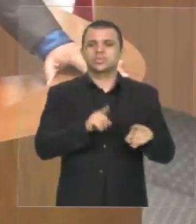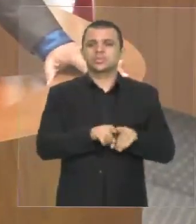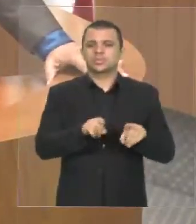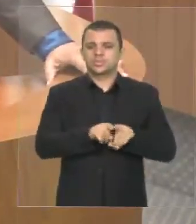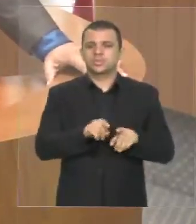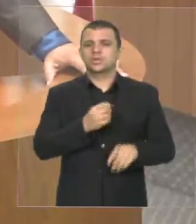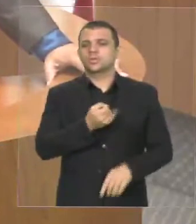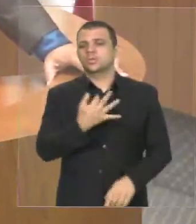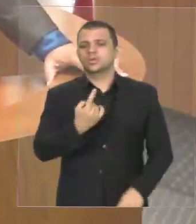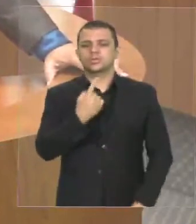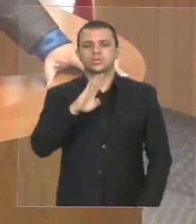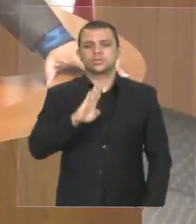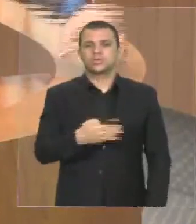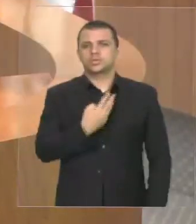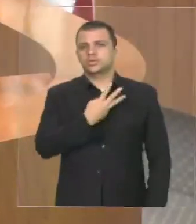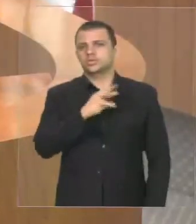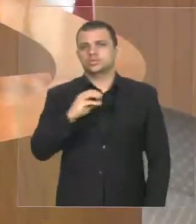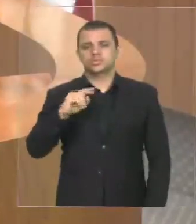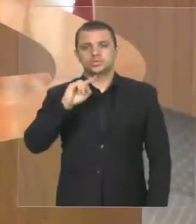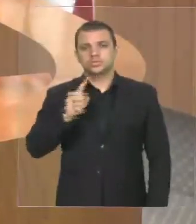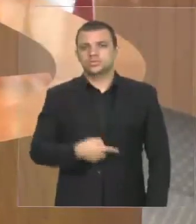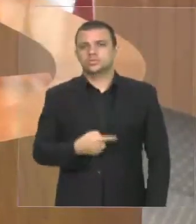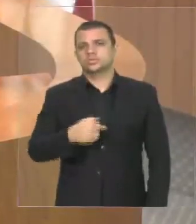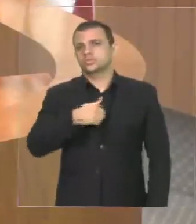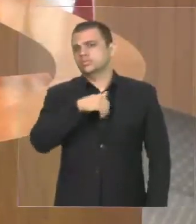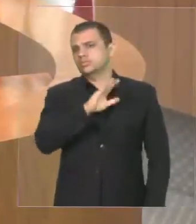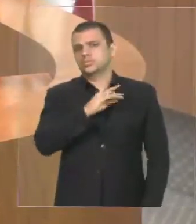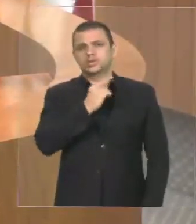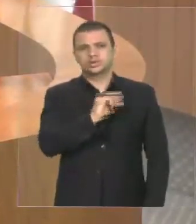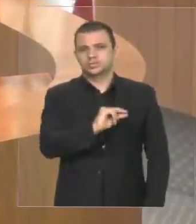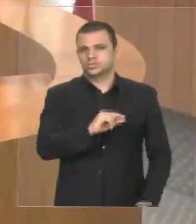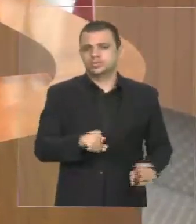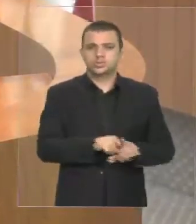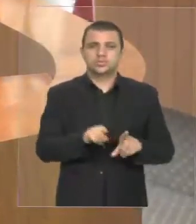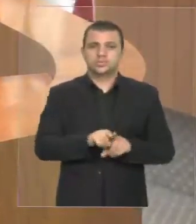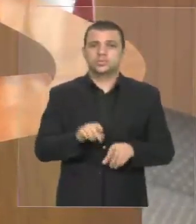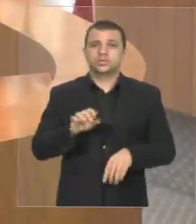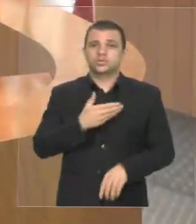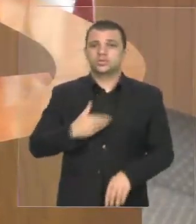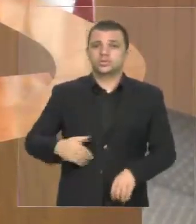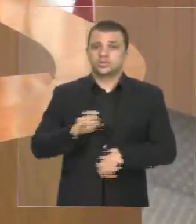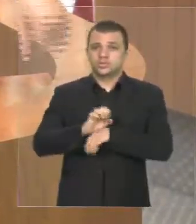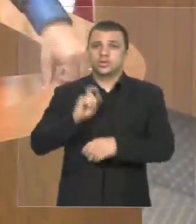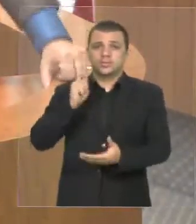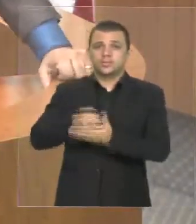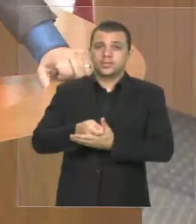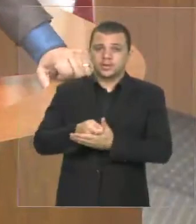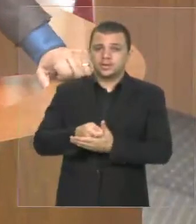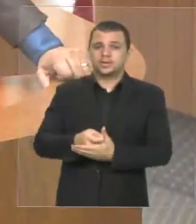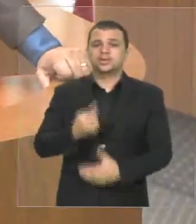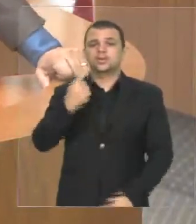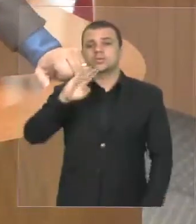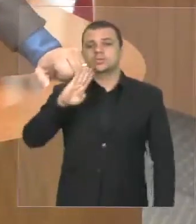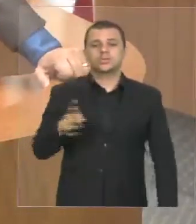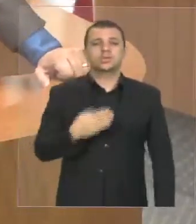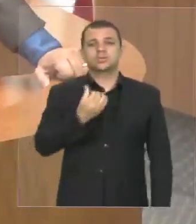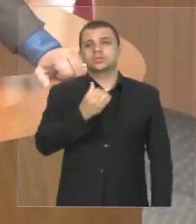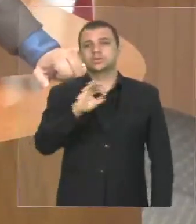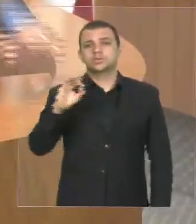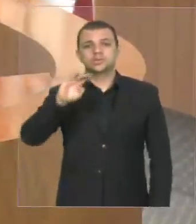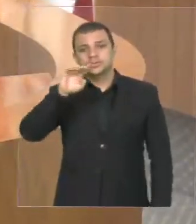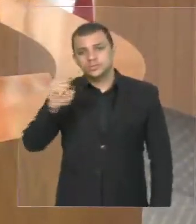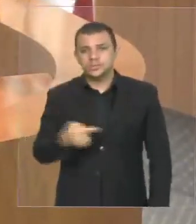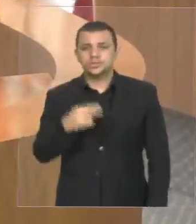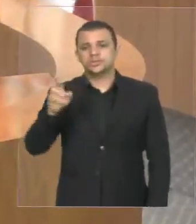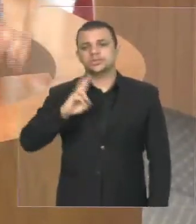de 1.300 bilhões. O Estado paga, nesses dois anos, mais de 1.600 bilhões de dívidas.